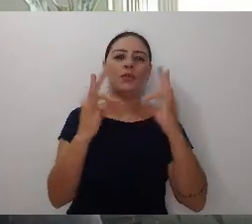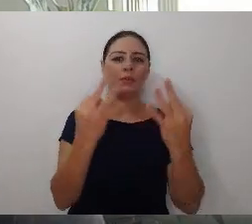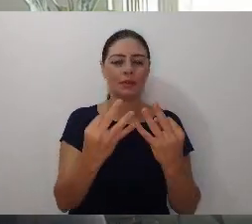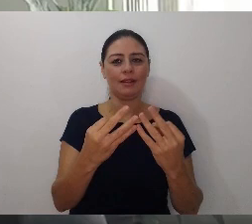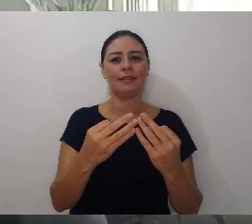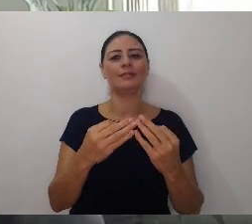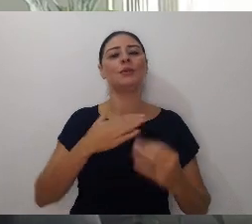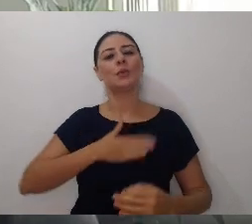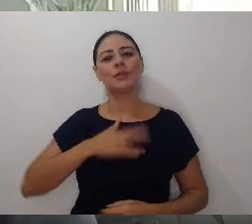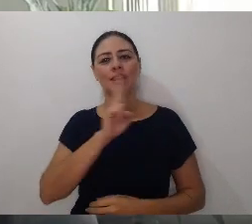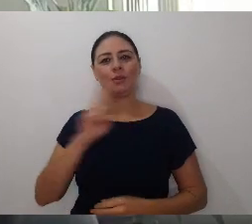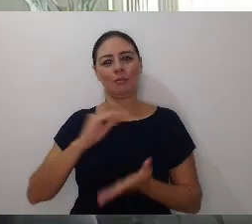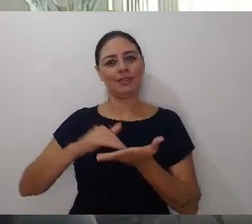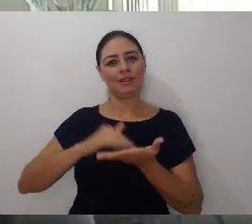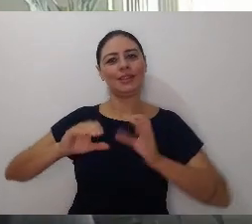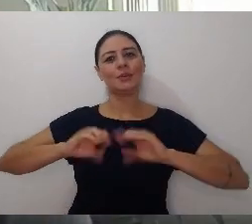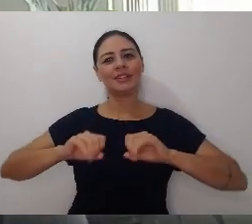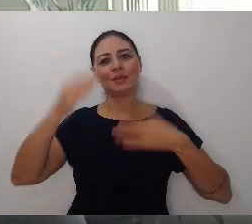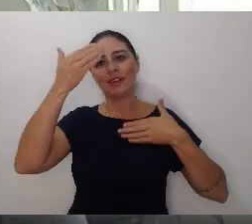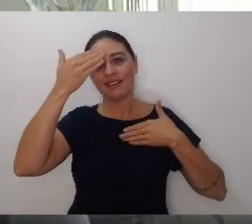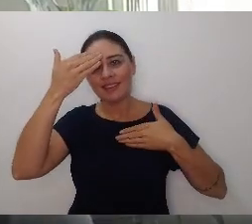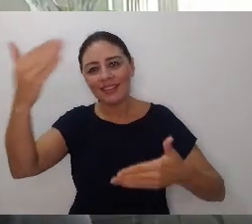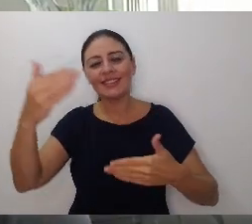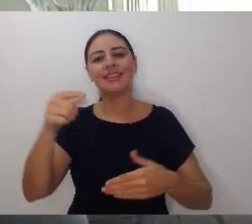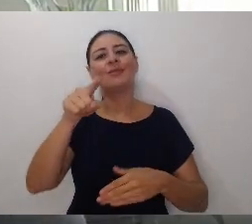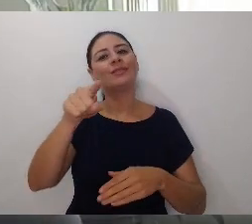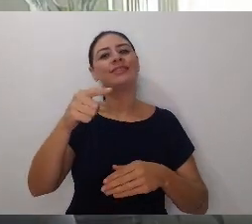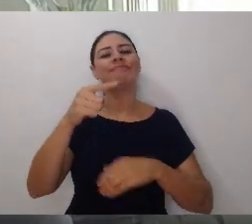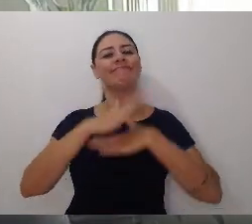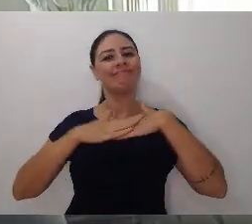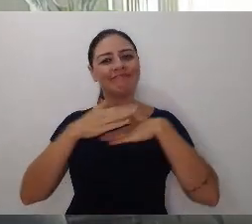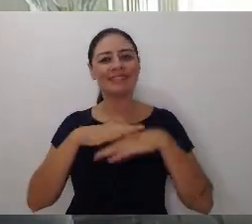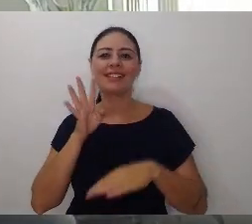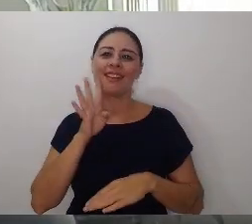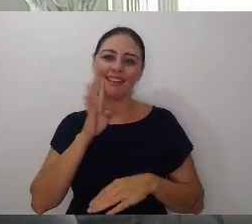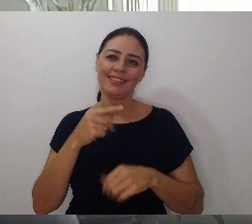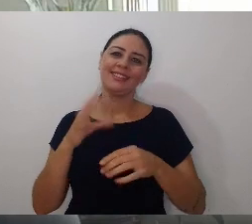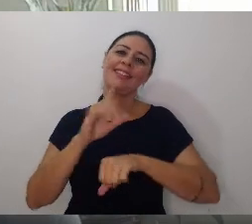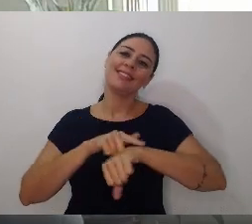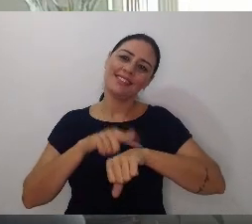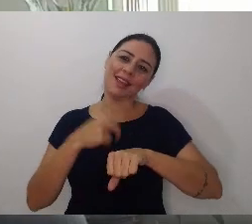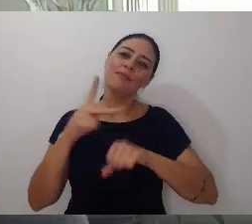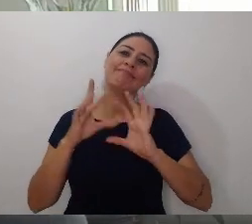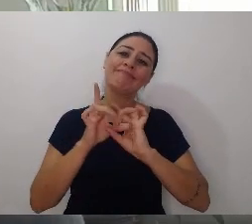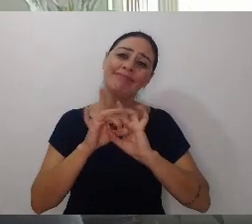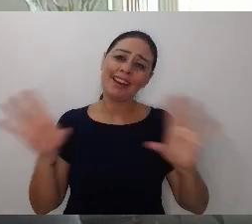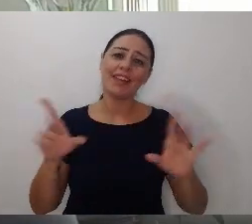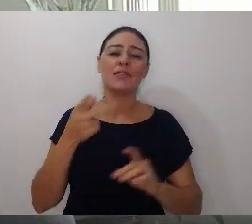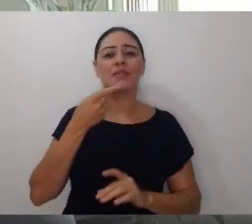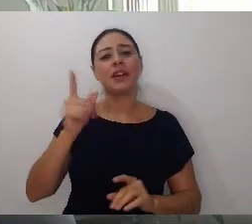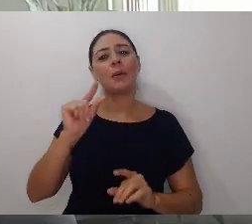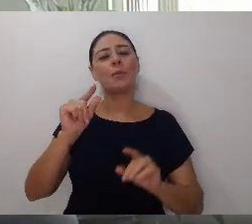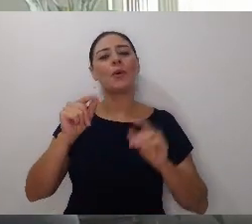façamos essa contribuição com as nossas famílias, né? Então, eu queria, em nome da Secretaria de Educação, agradecer a sua gentileza de